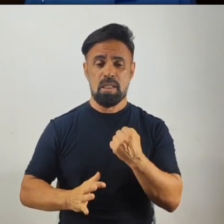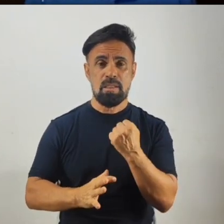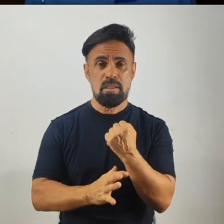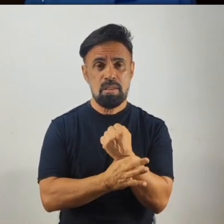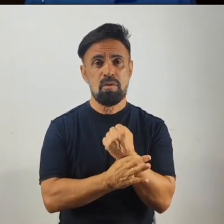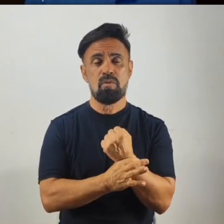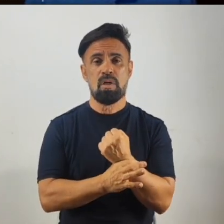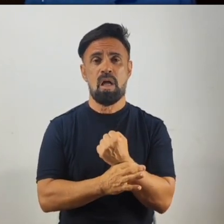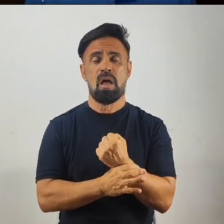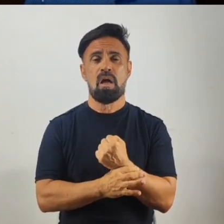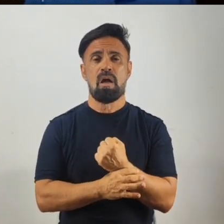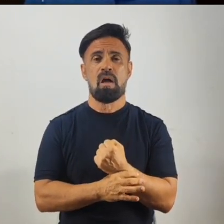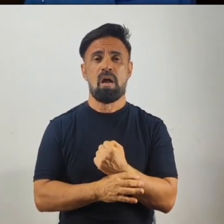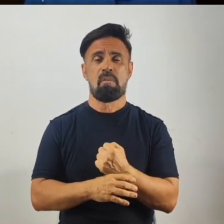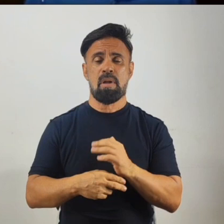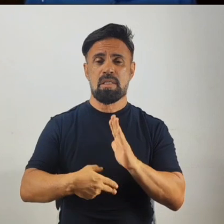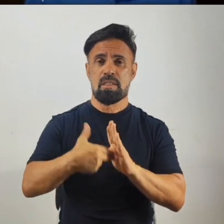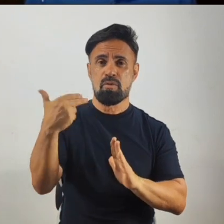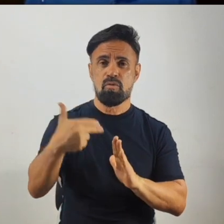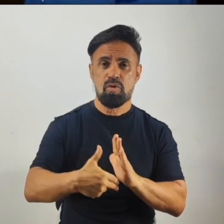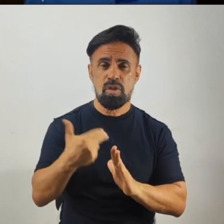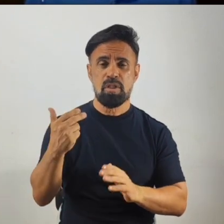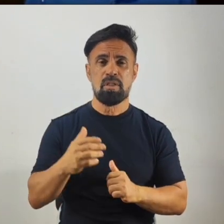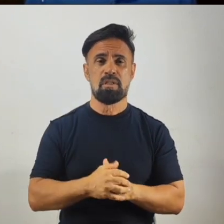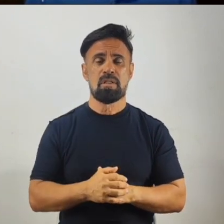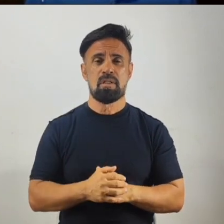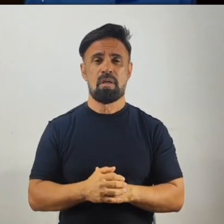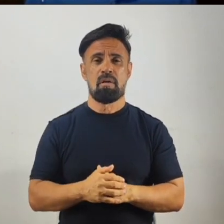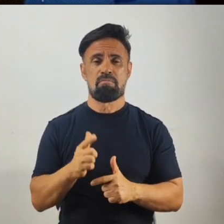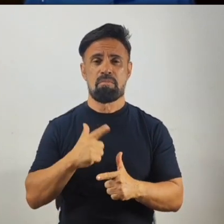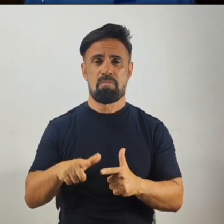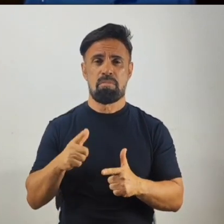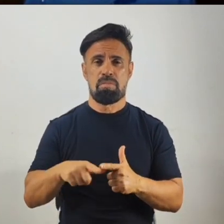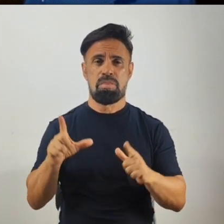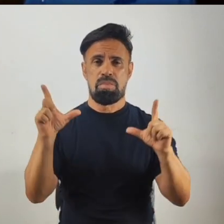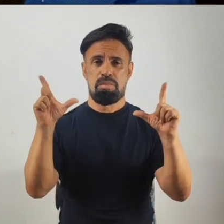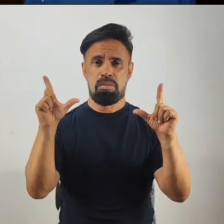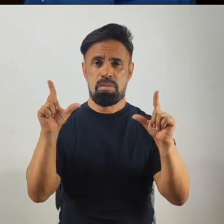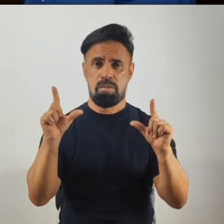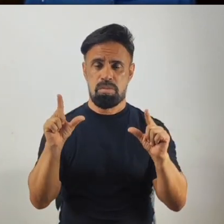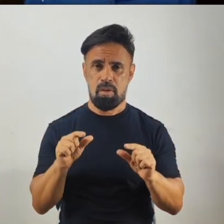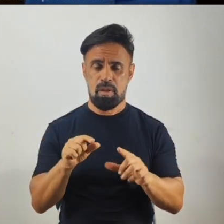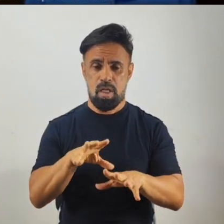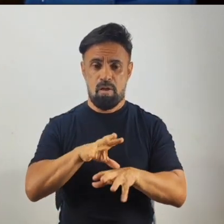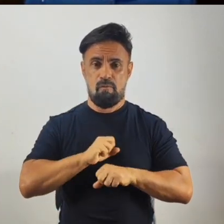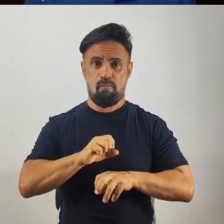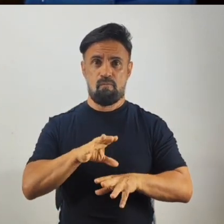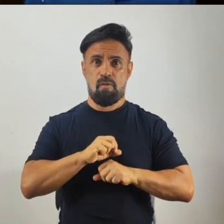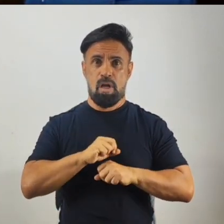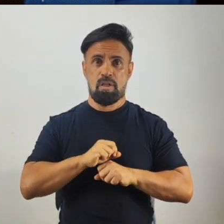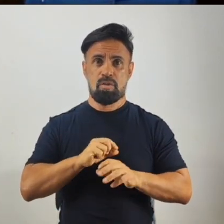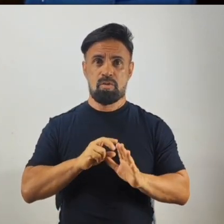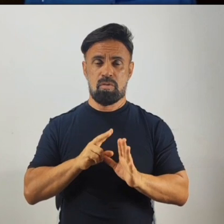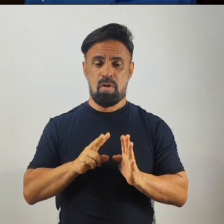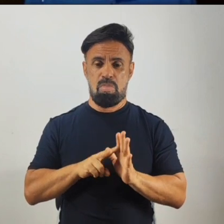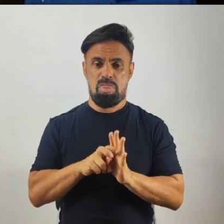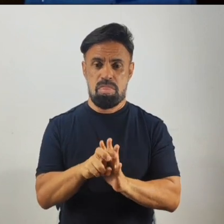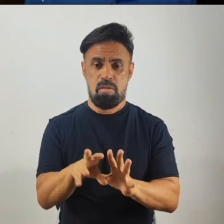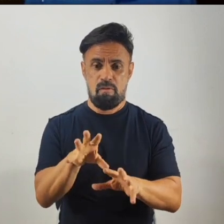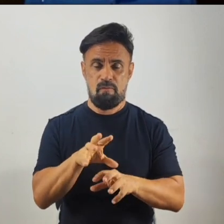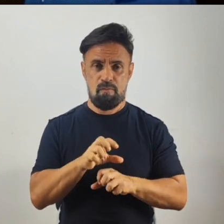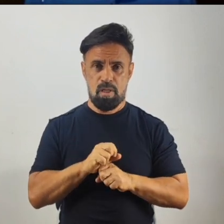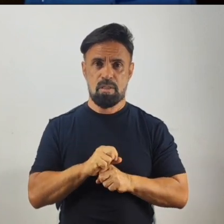alta vigilância, assegurar segurança para as cirurgias, redução do risco